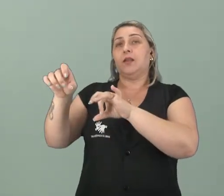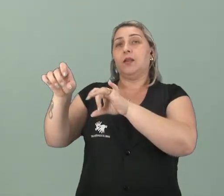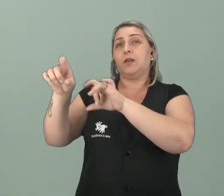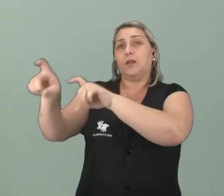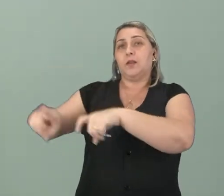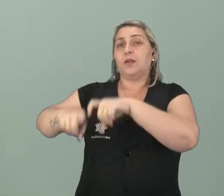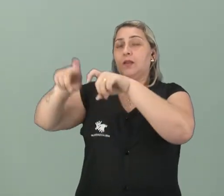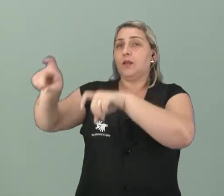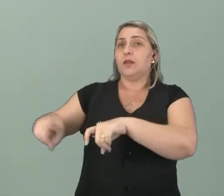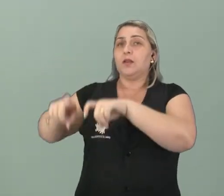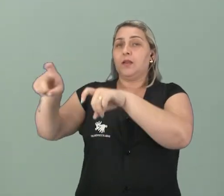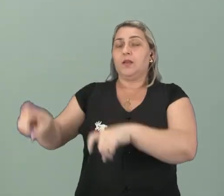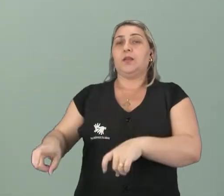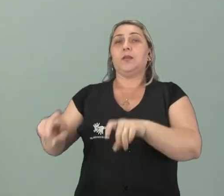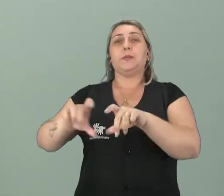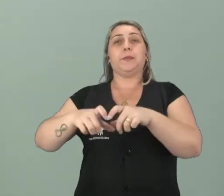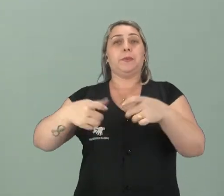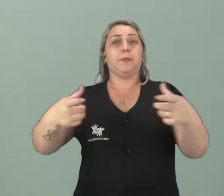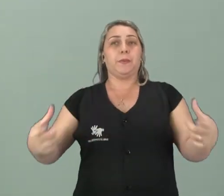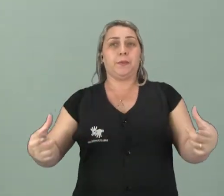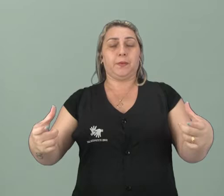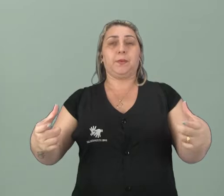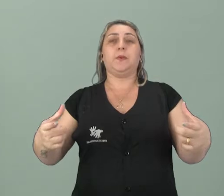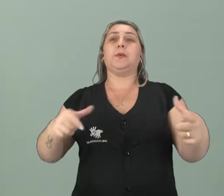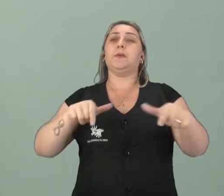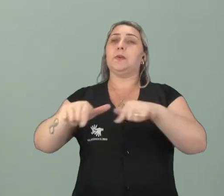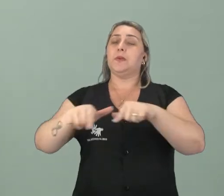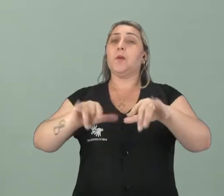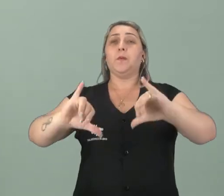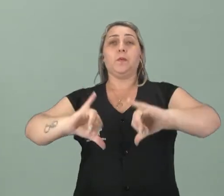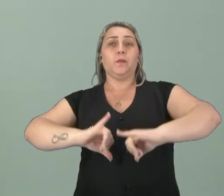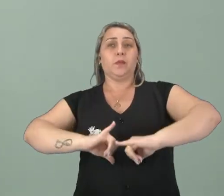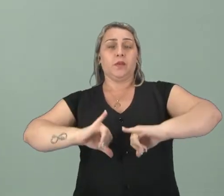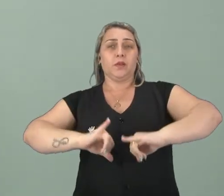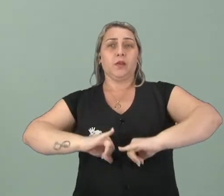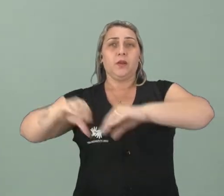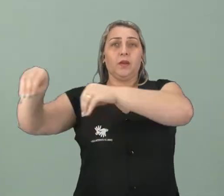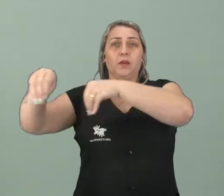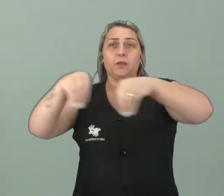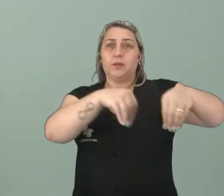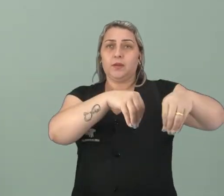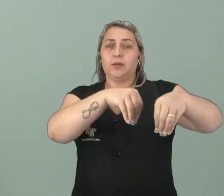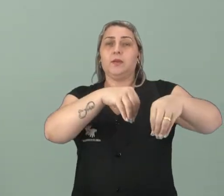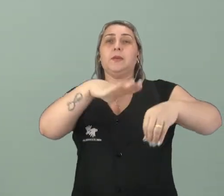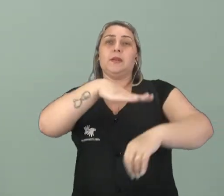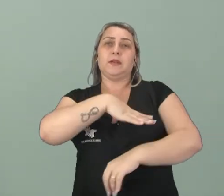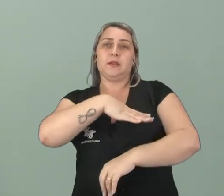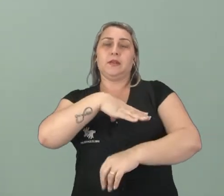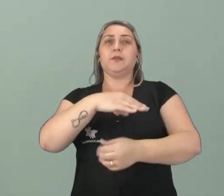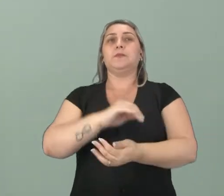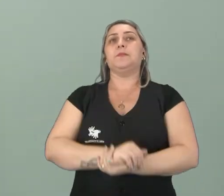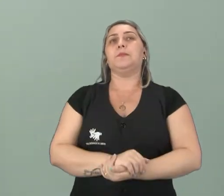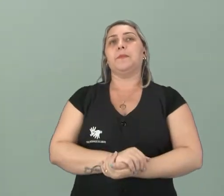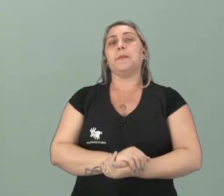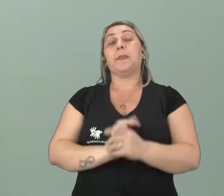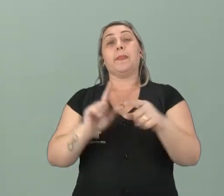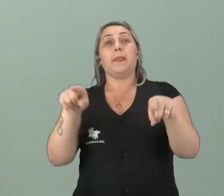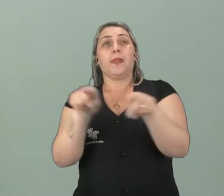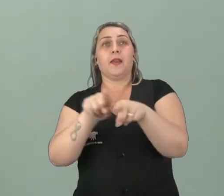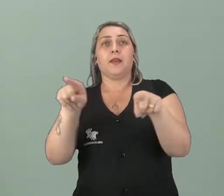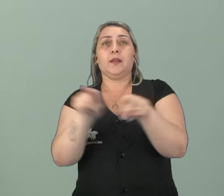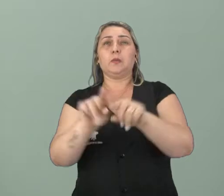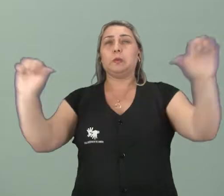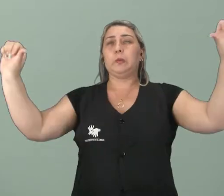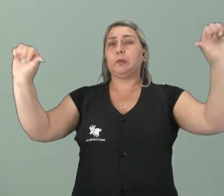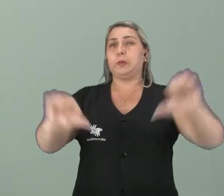mais sentido essa grande massa estar passando necessidade no campo e migravam para a cidade. E também